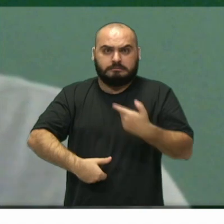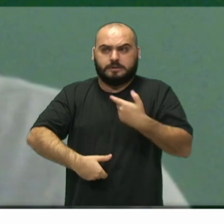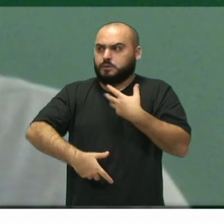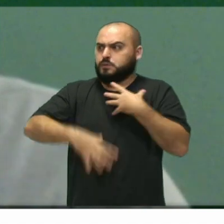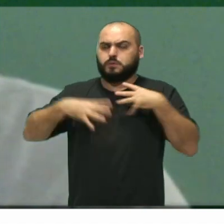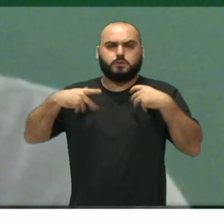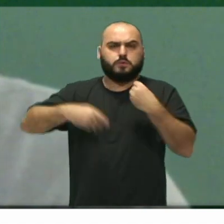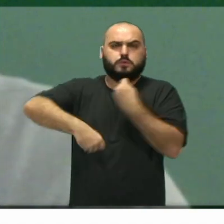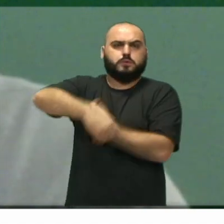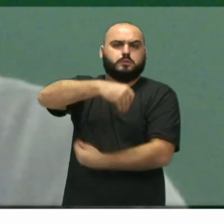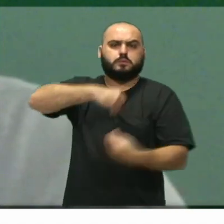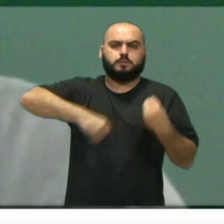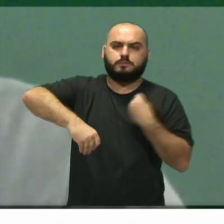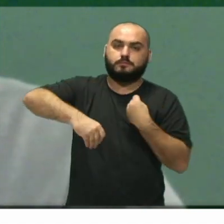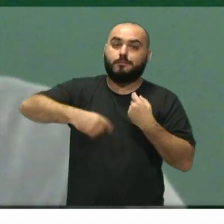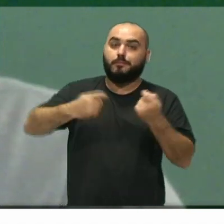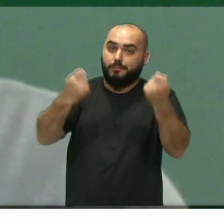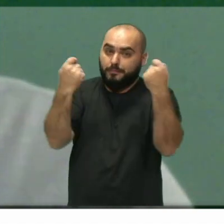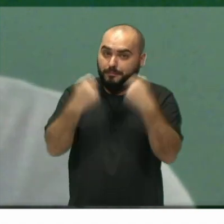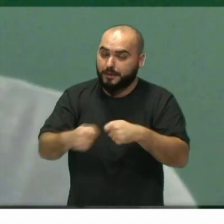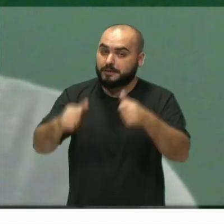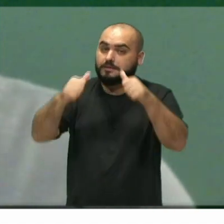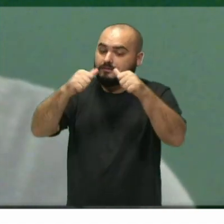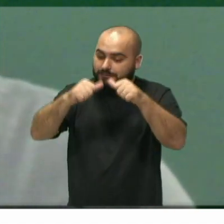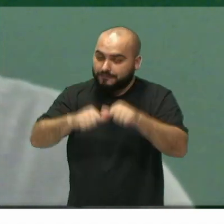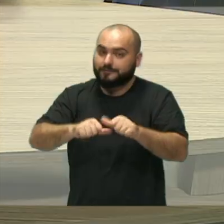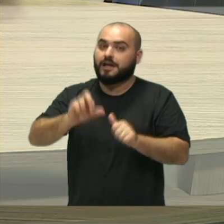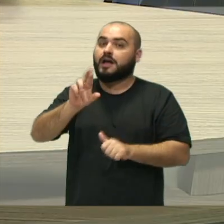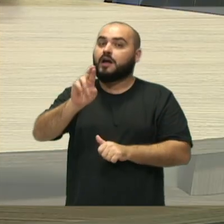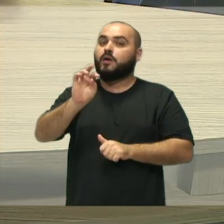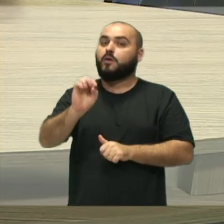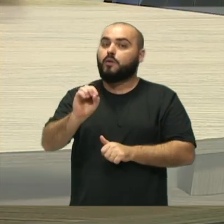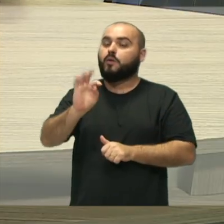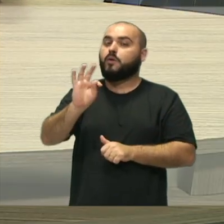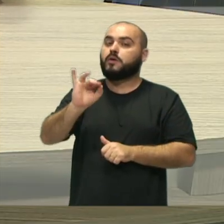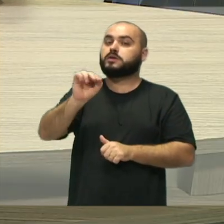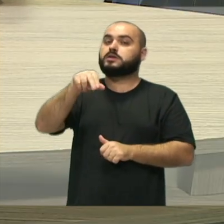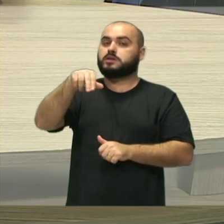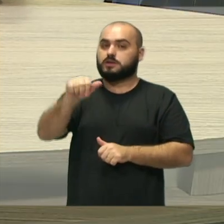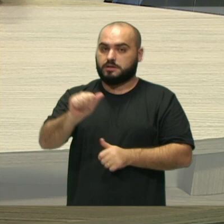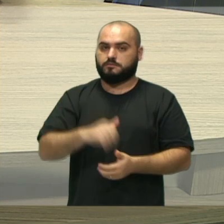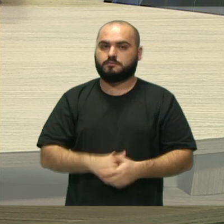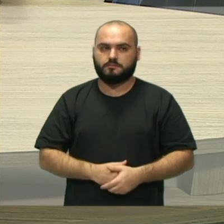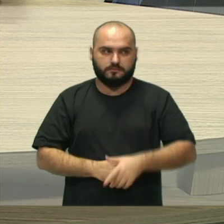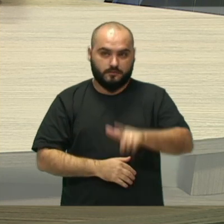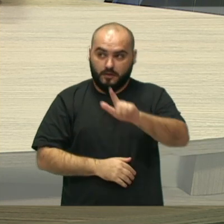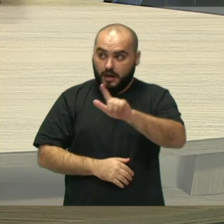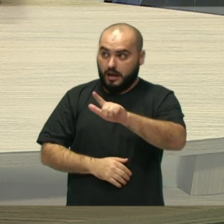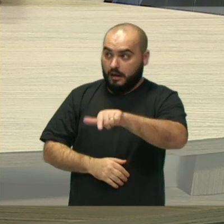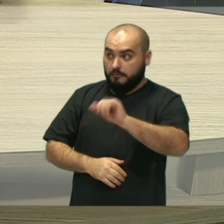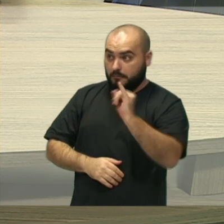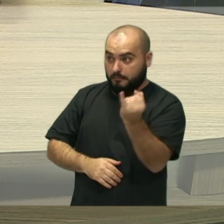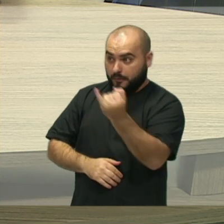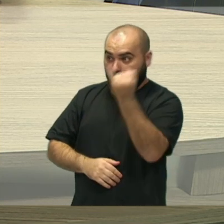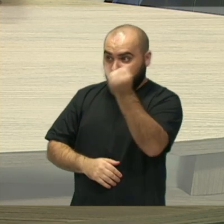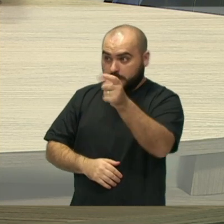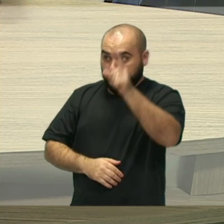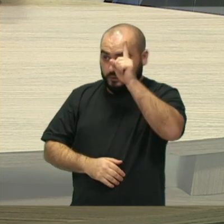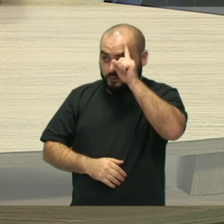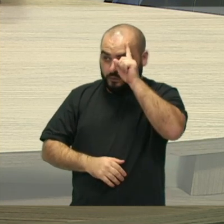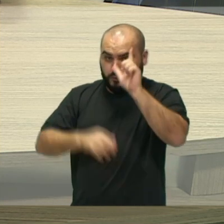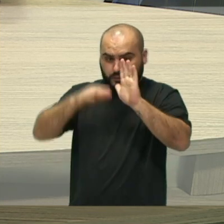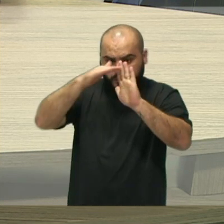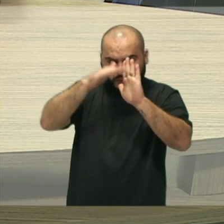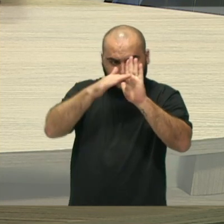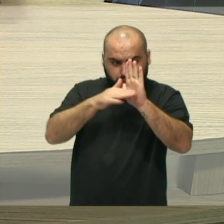Então, eu tenho que tentar manter uma rotina. A rotina, então, ela é importante também até para nos ajudar a nos